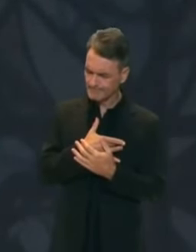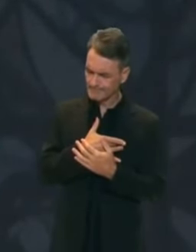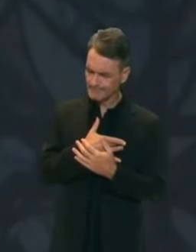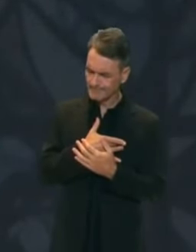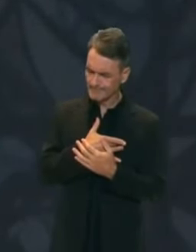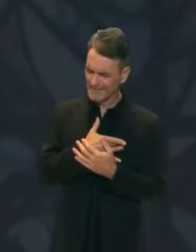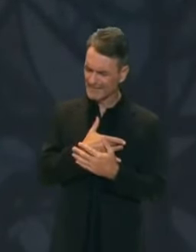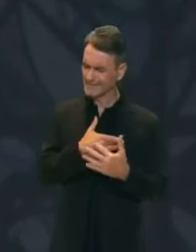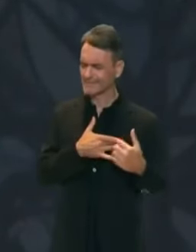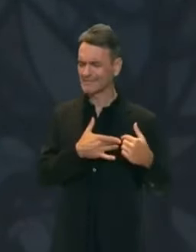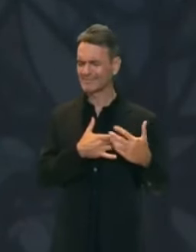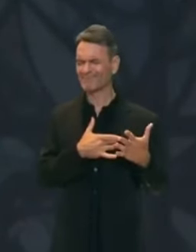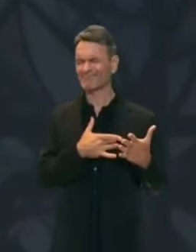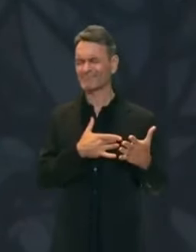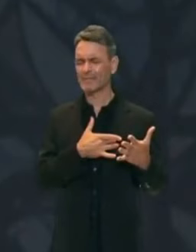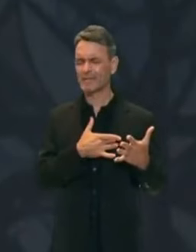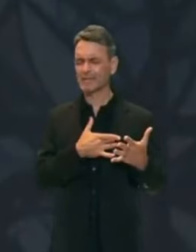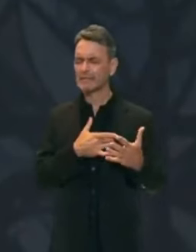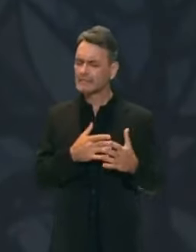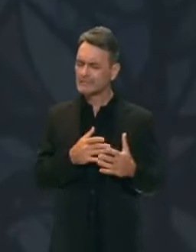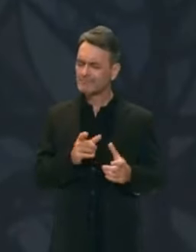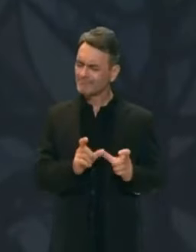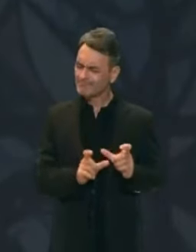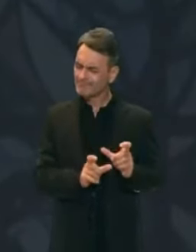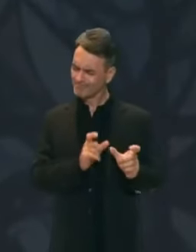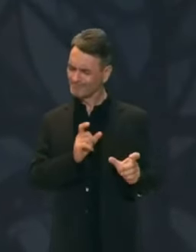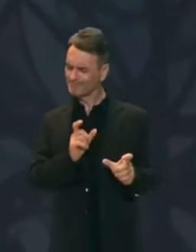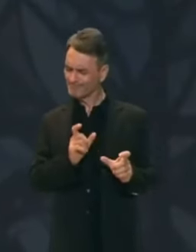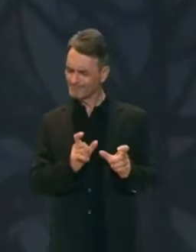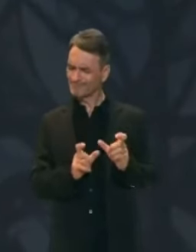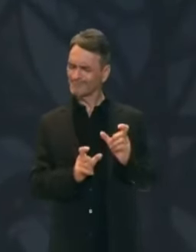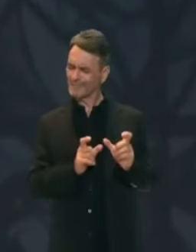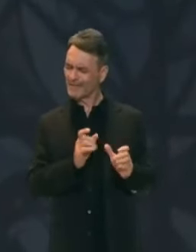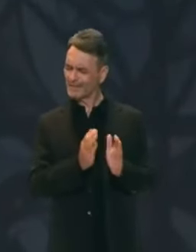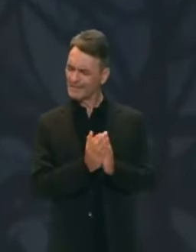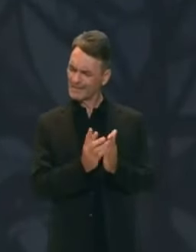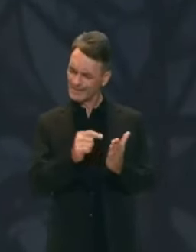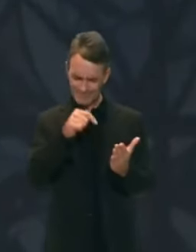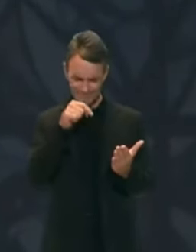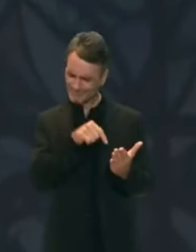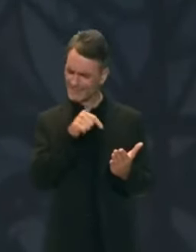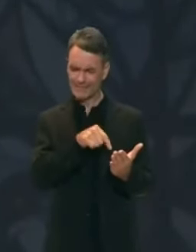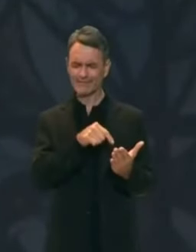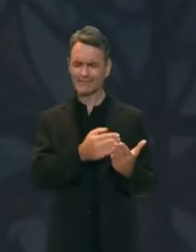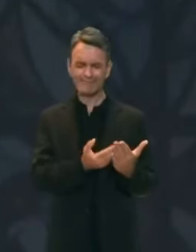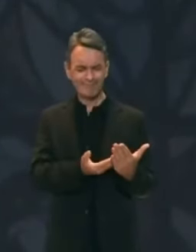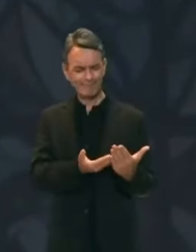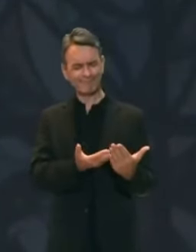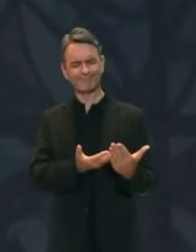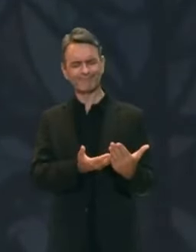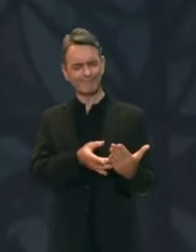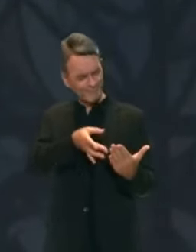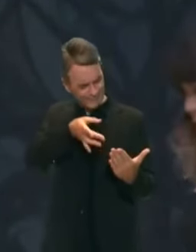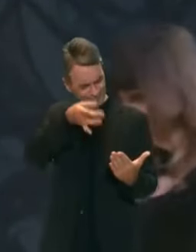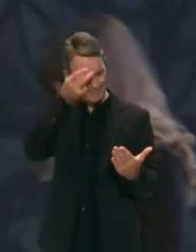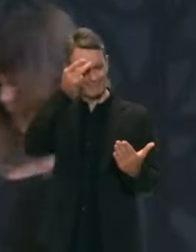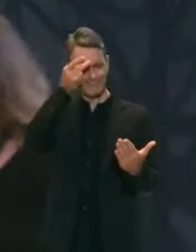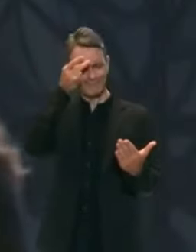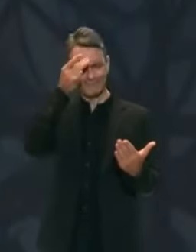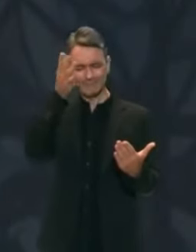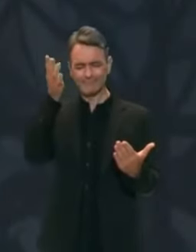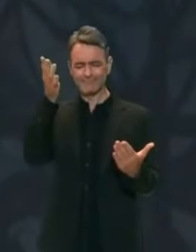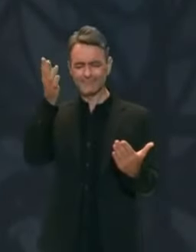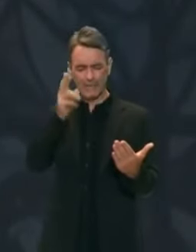se materializa nessas palavras da tua santa palavra. E quando